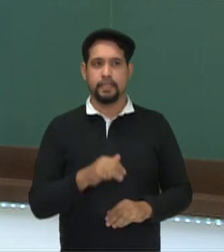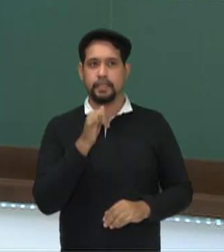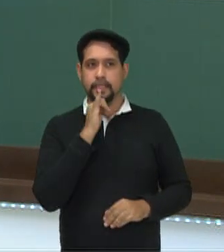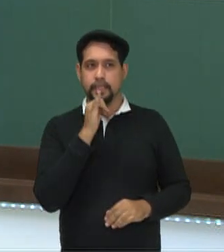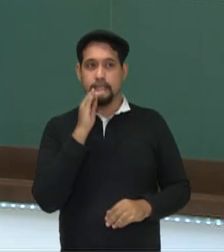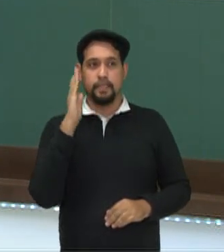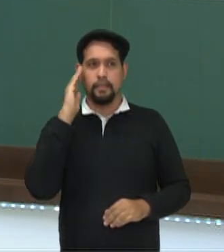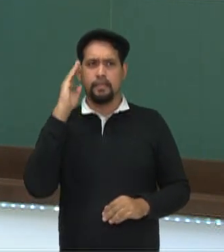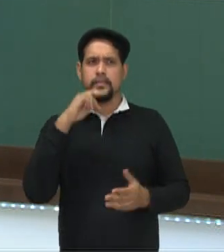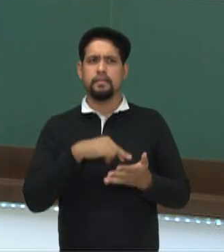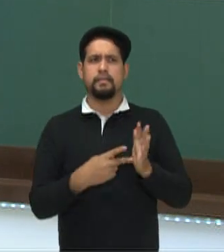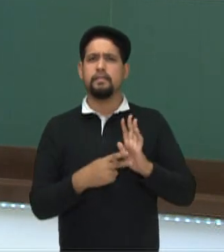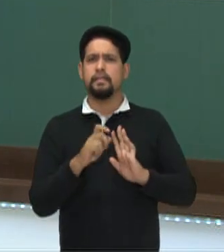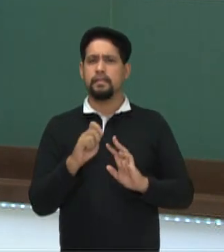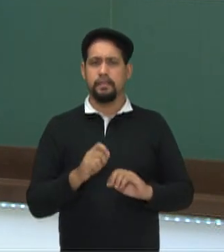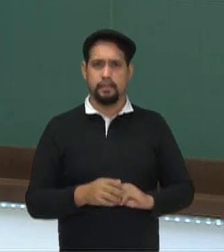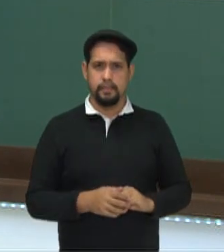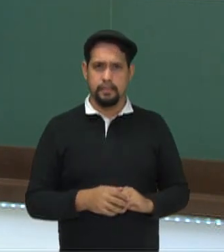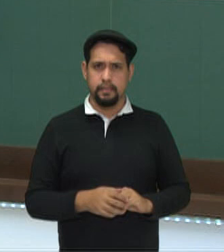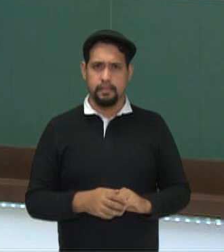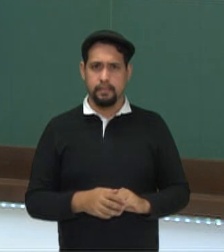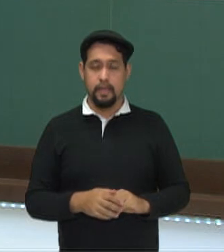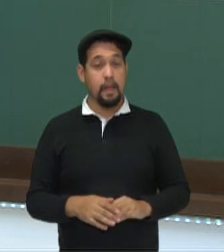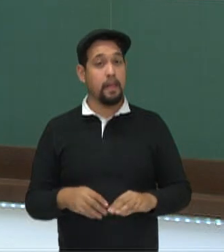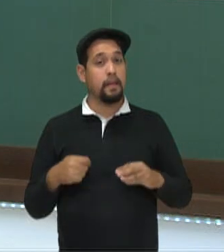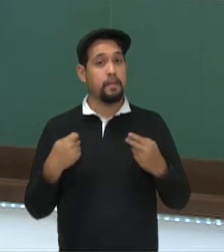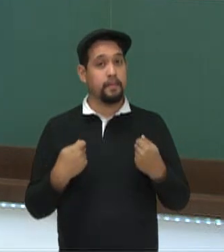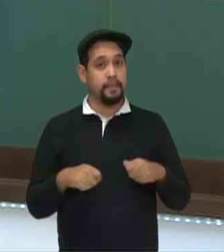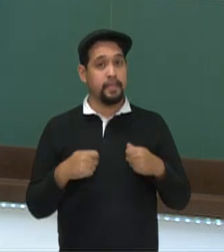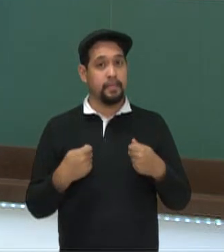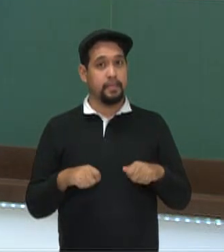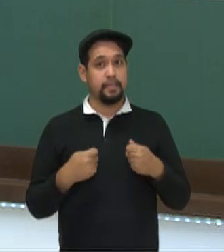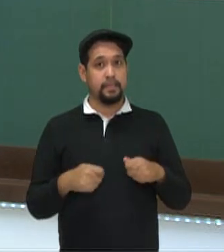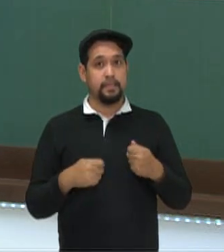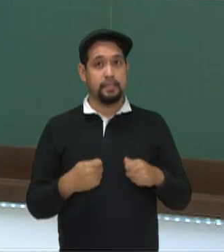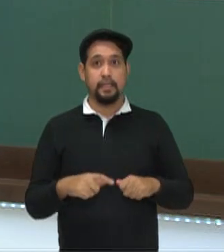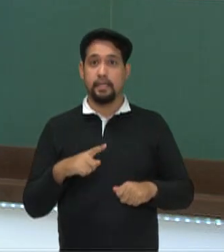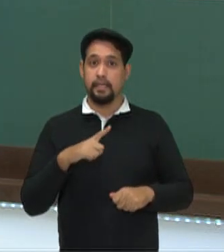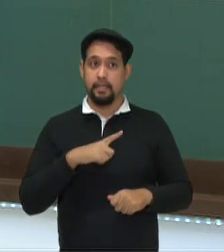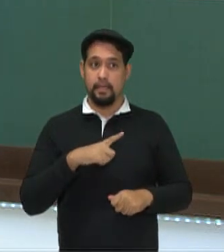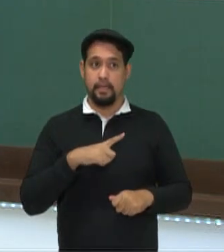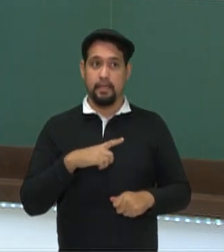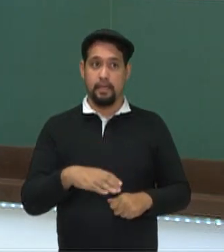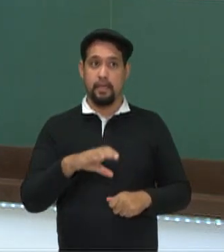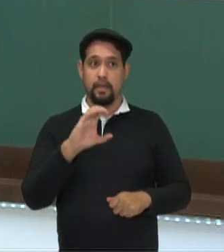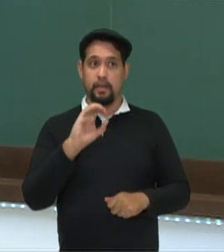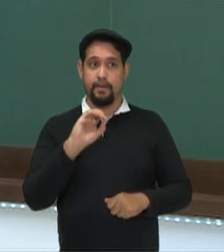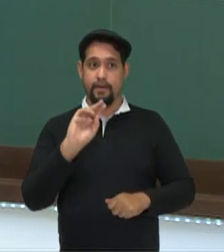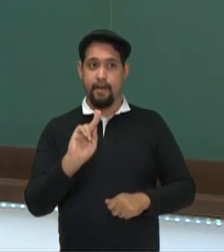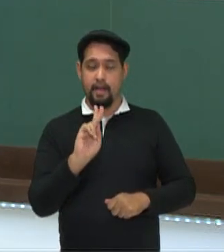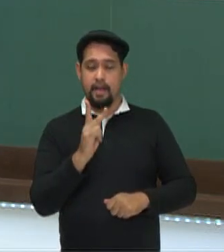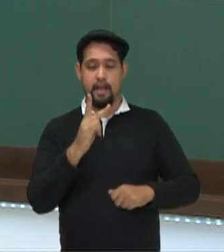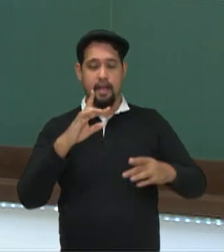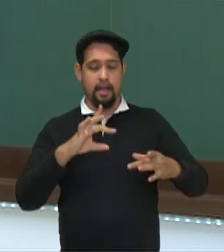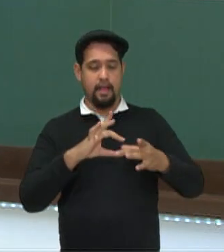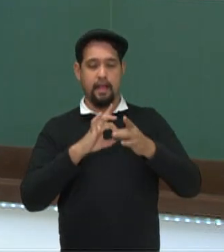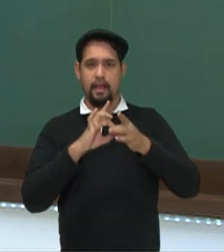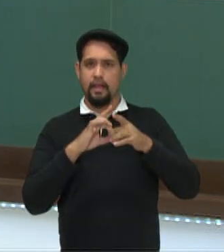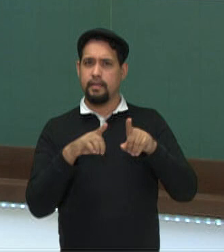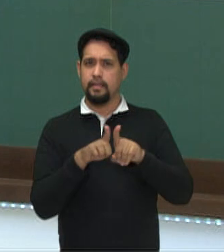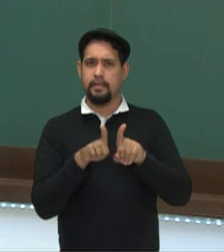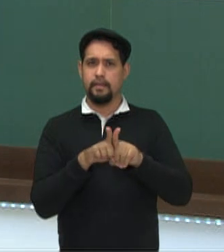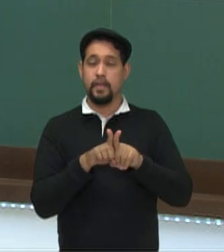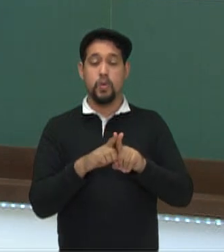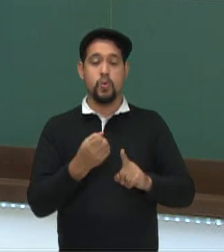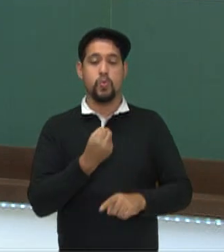carbônica principal, nesse caso aqui, ela deve conter, evidentemente, o OH ligado nela e o